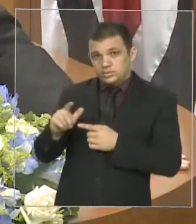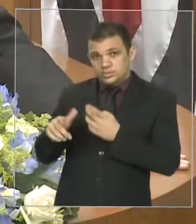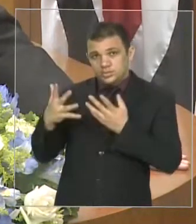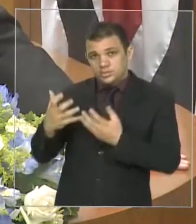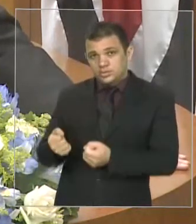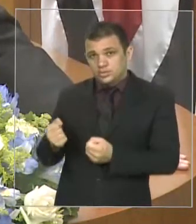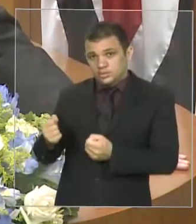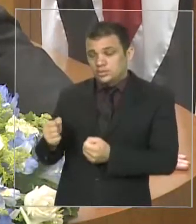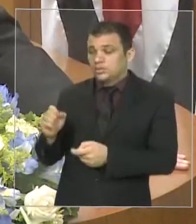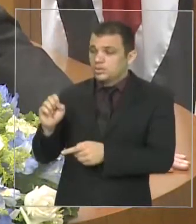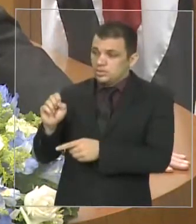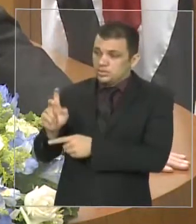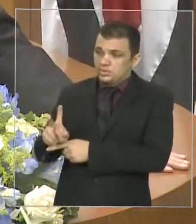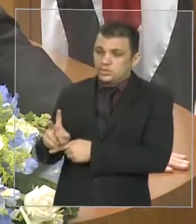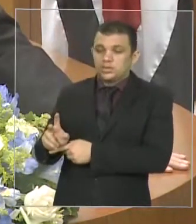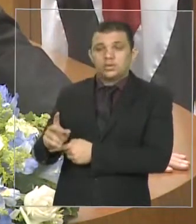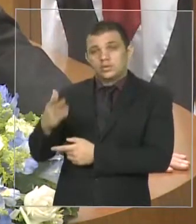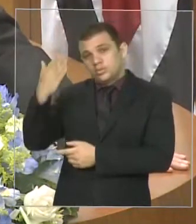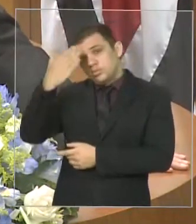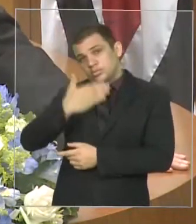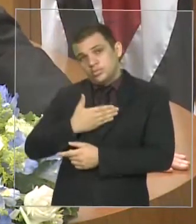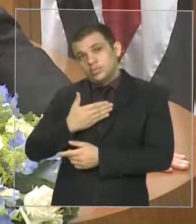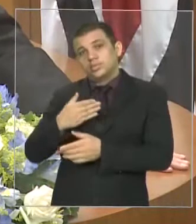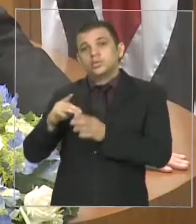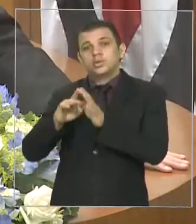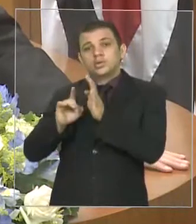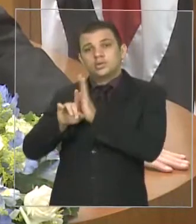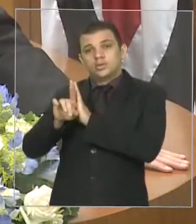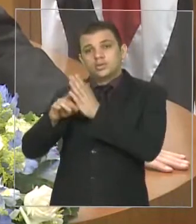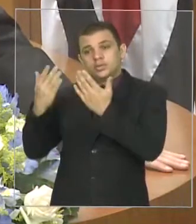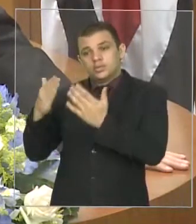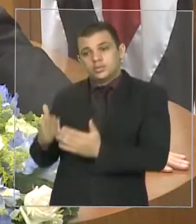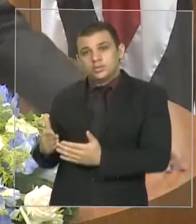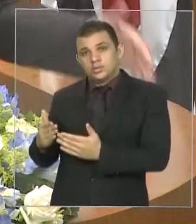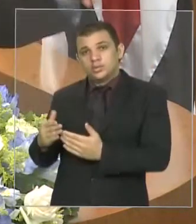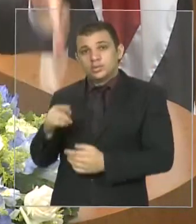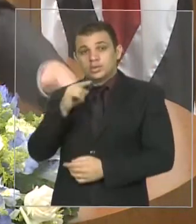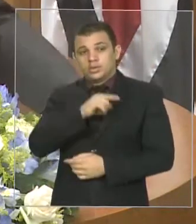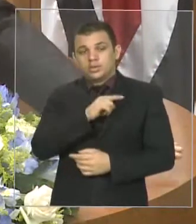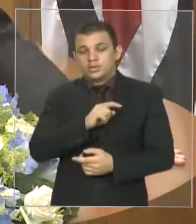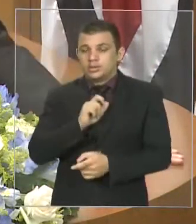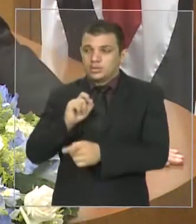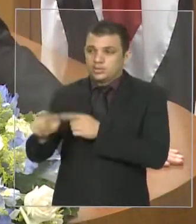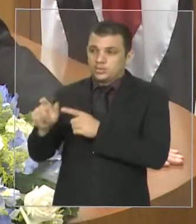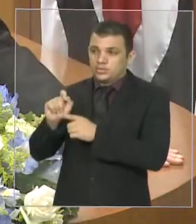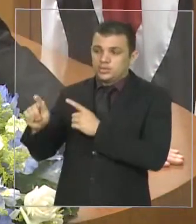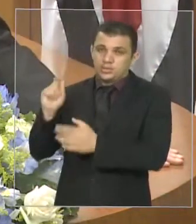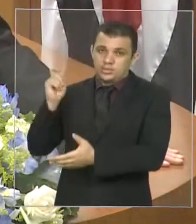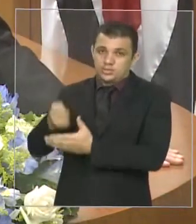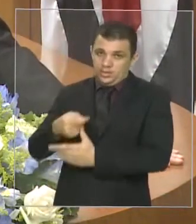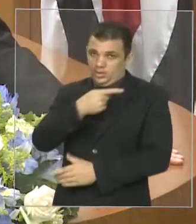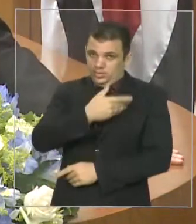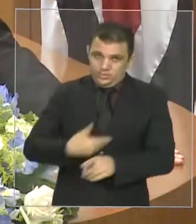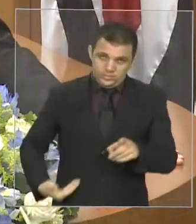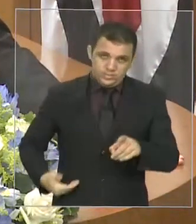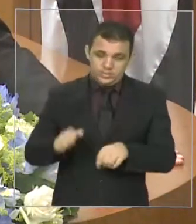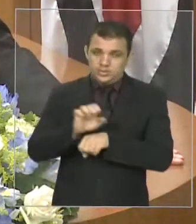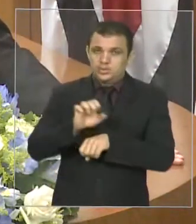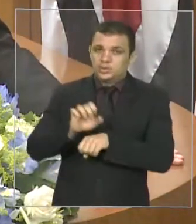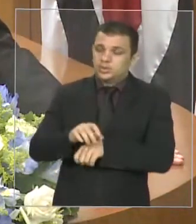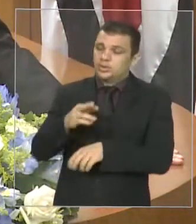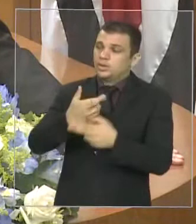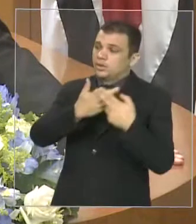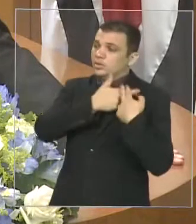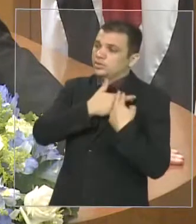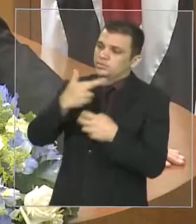estado especificado no laudo de avaliação, ficando às custas do locatário, nesse caso o governo do estado, os reparos e